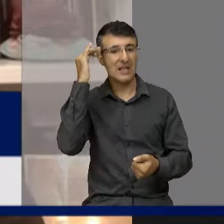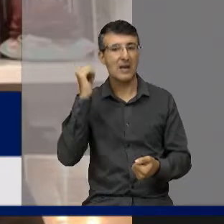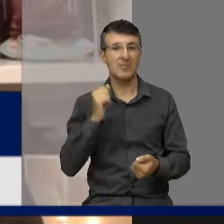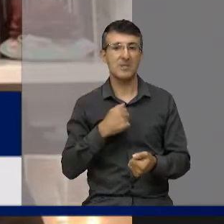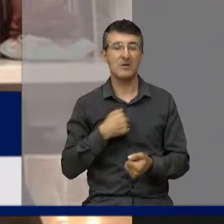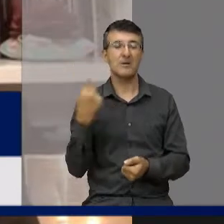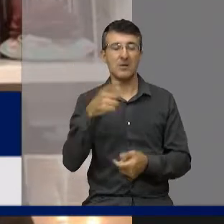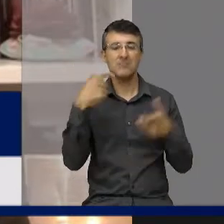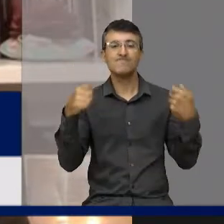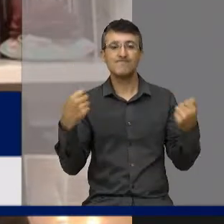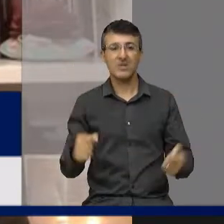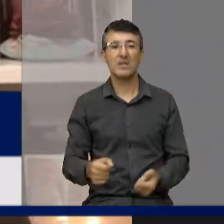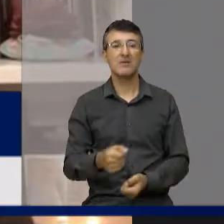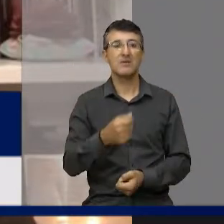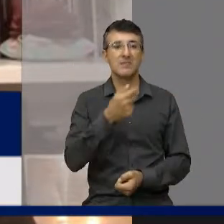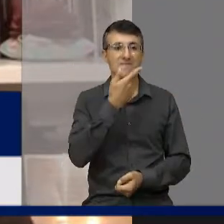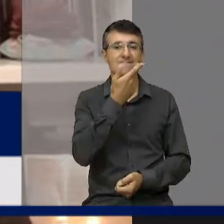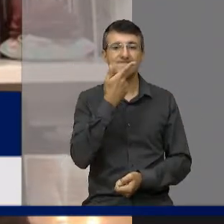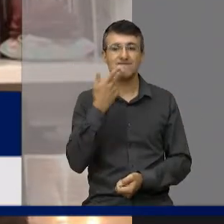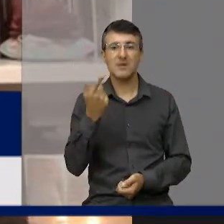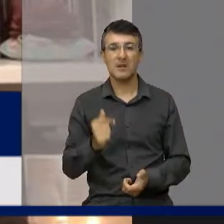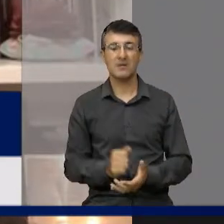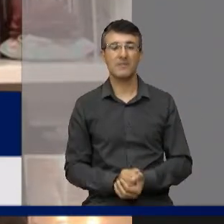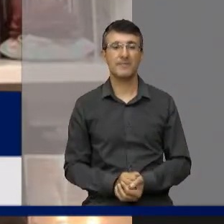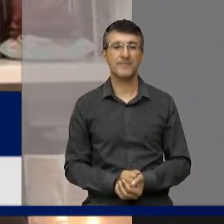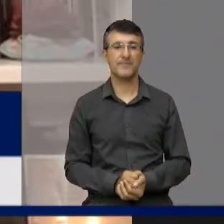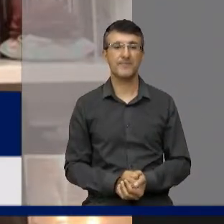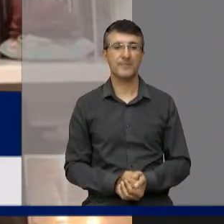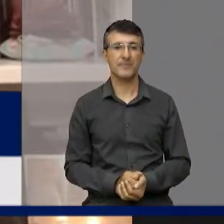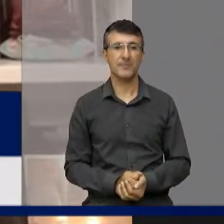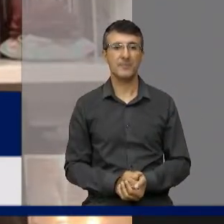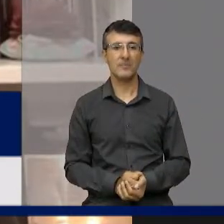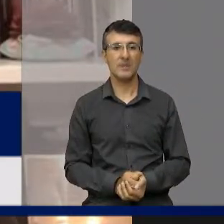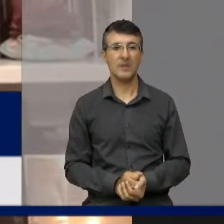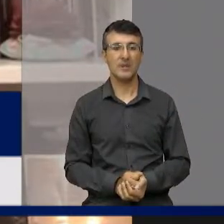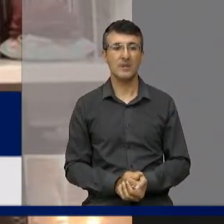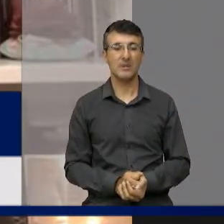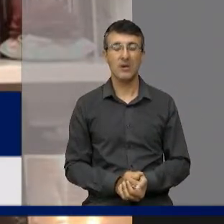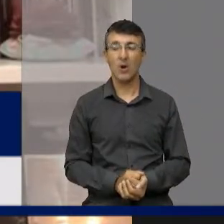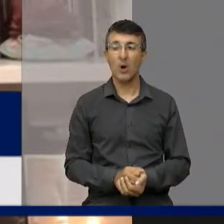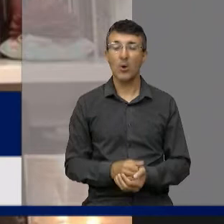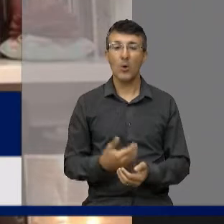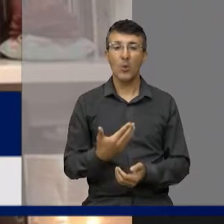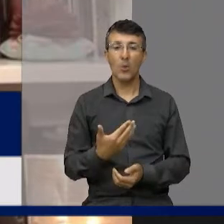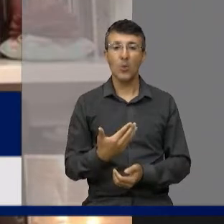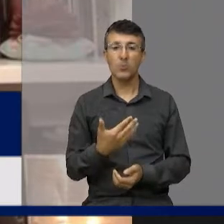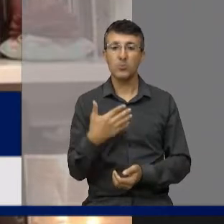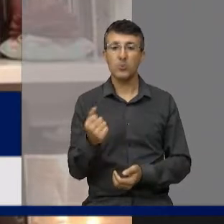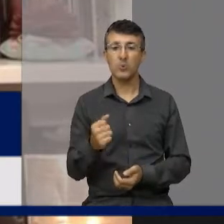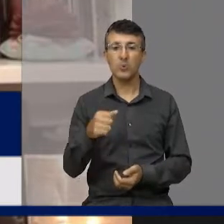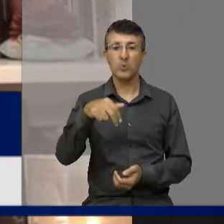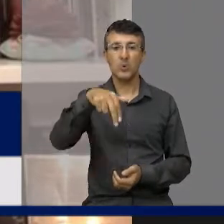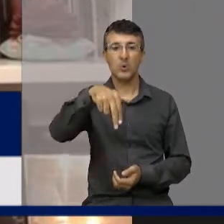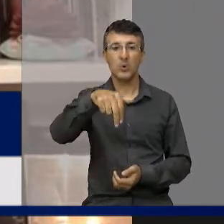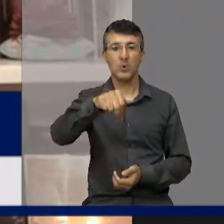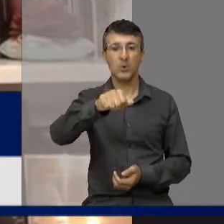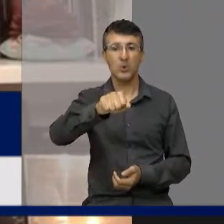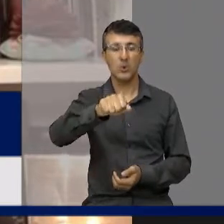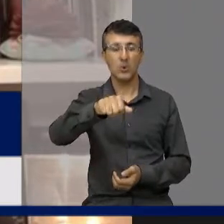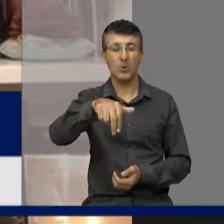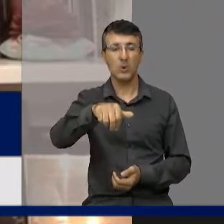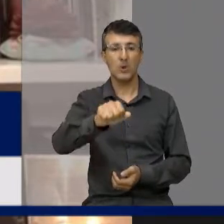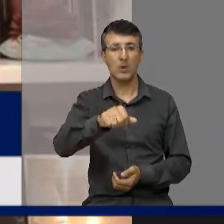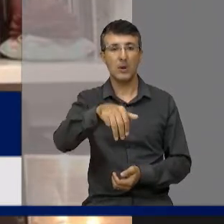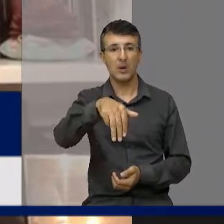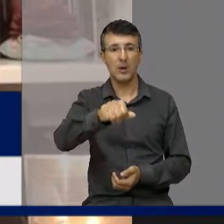a gente precisa continuar falando. E, né, o convite da Ana Amélia veio para falar, então, sobre a questão